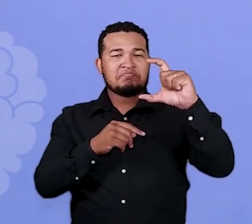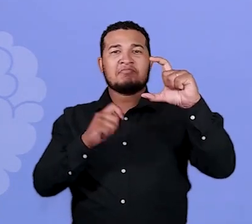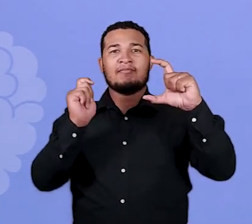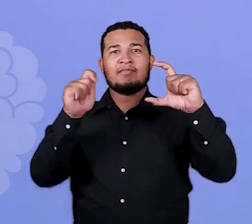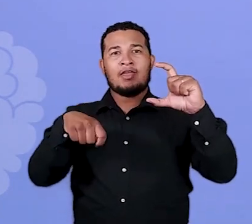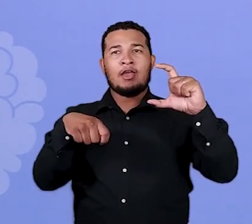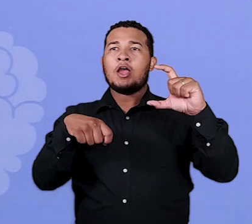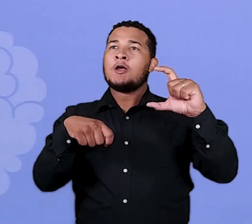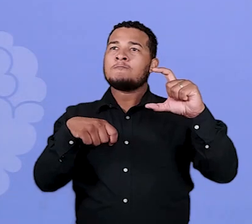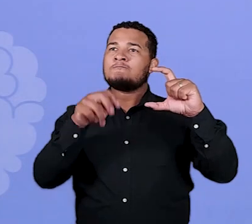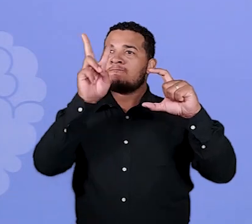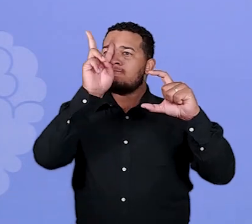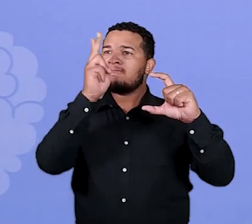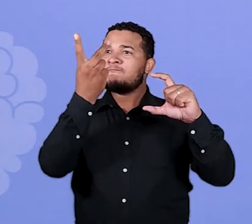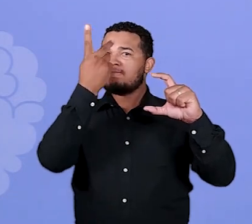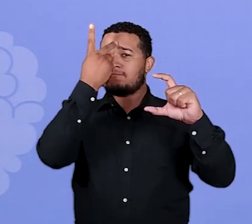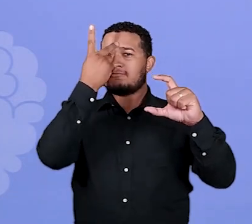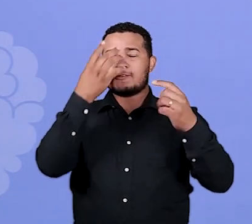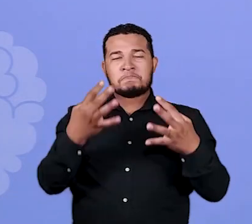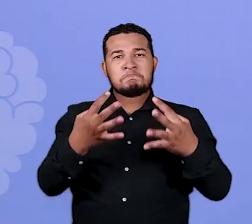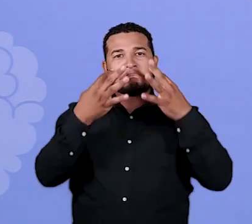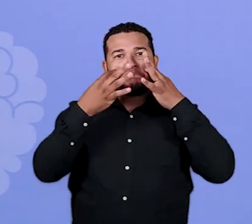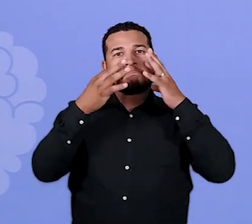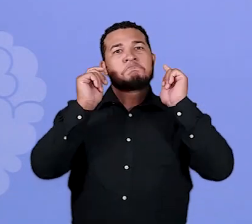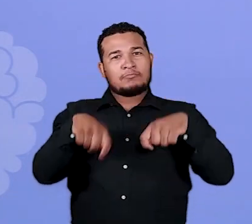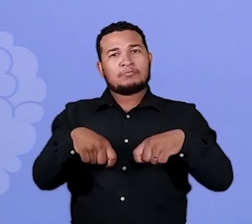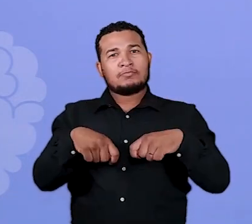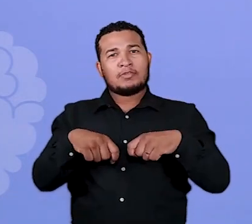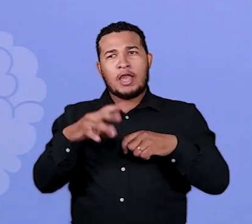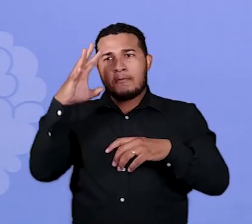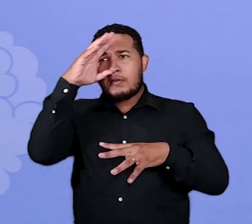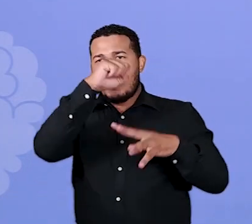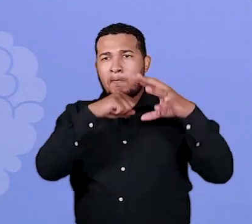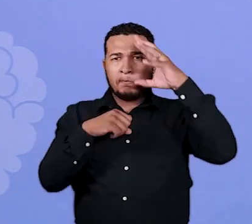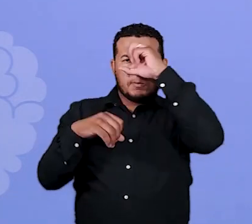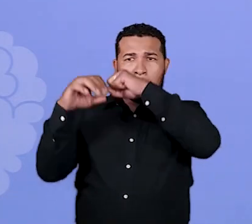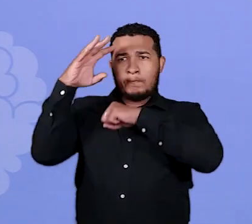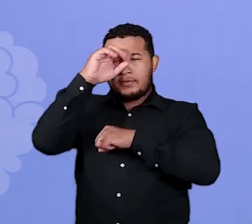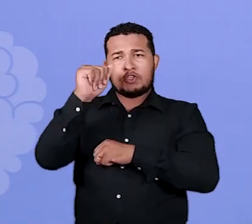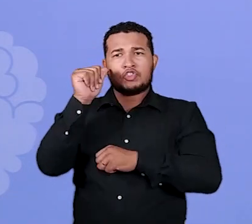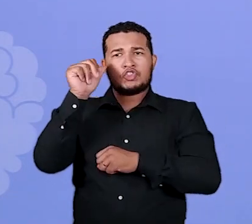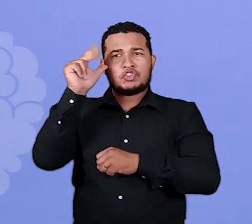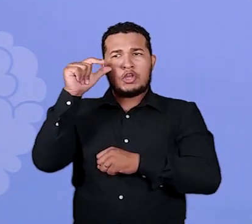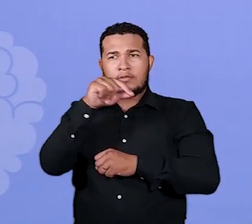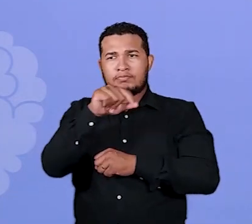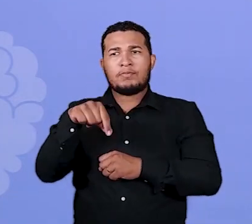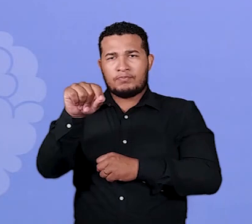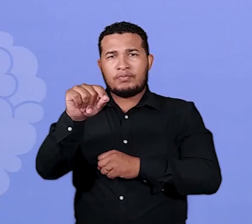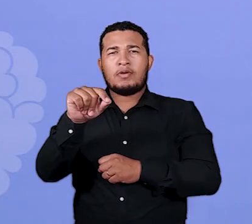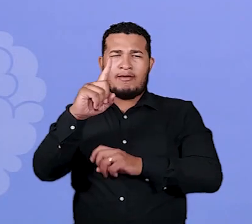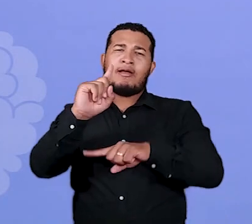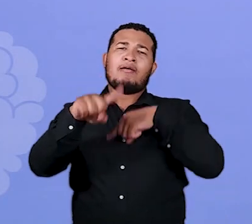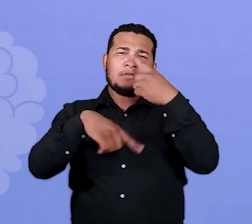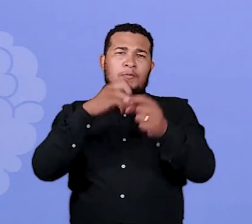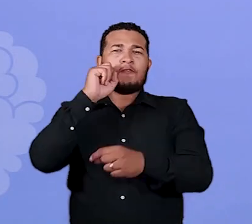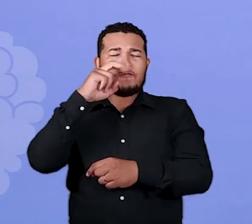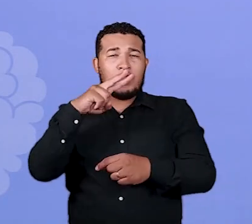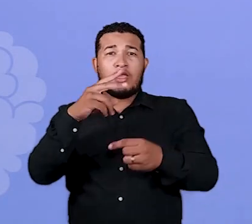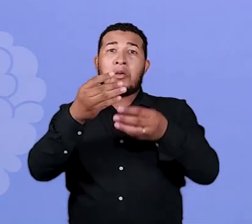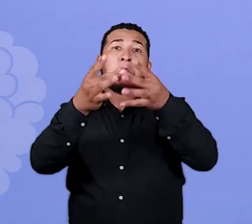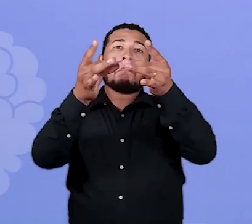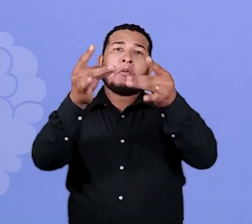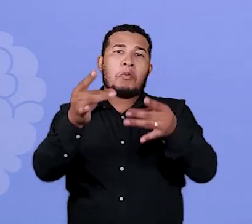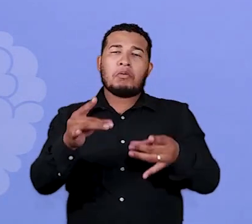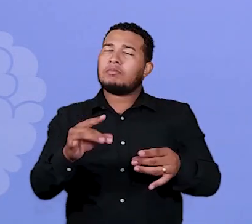ela conseguiu realizar sonhos através do xadrez, ela ficou muito conhecida, ela conseguiu crescer muito no jogo, conseguiu oportunizar